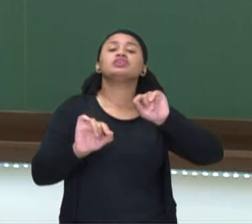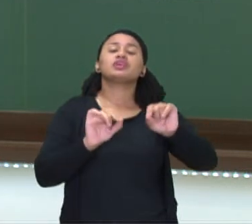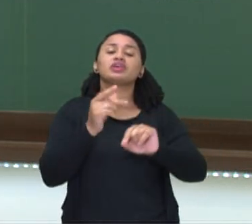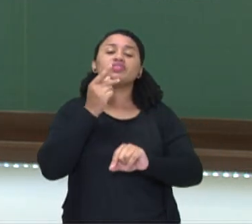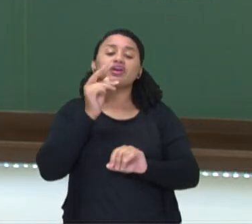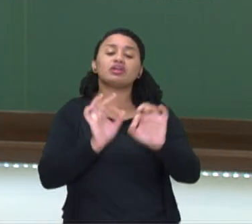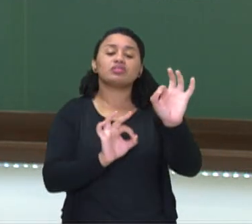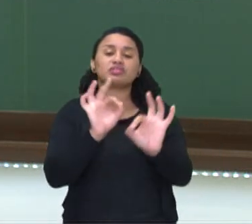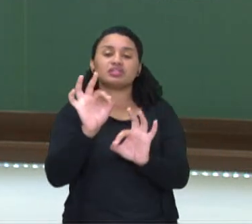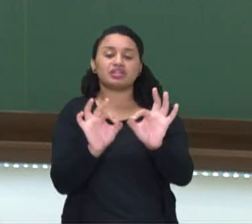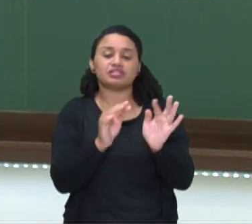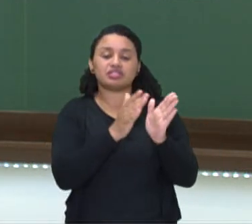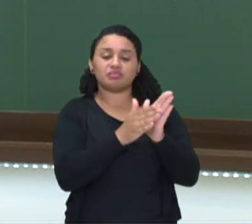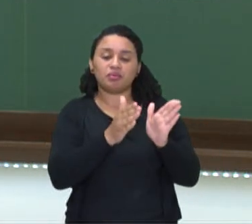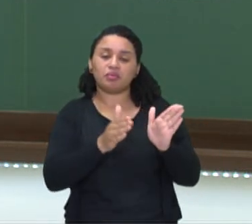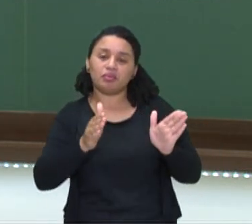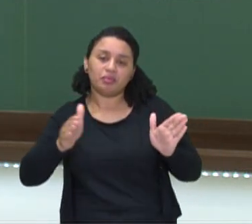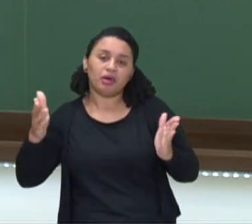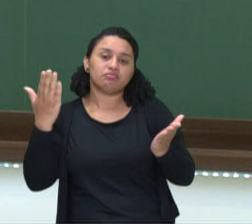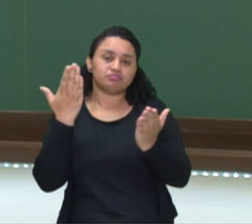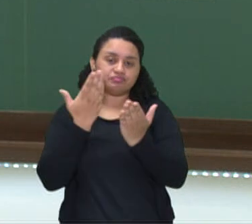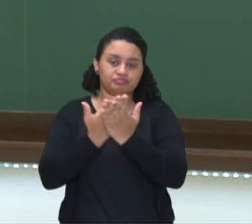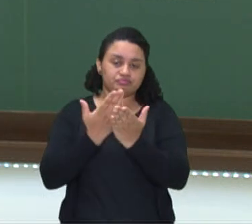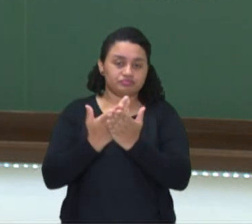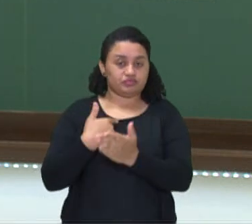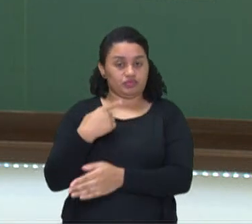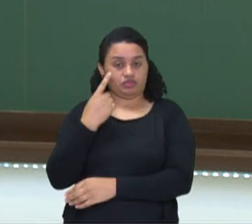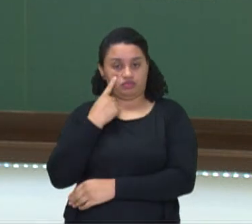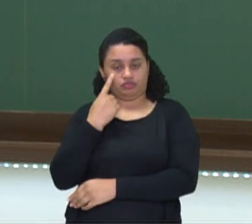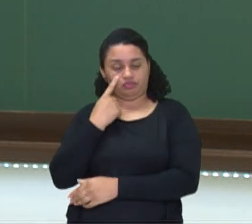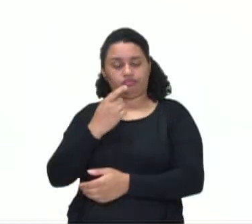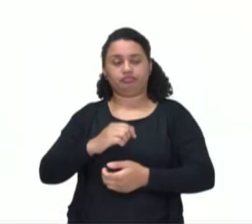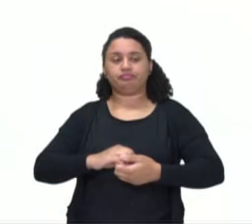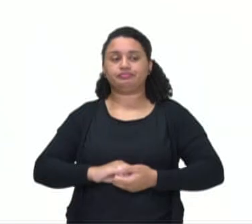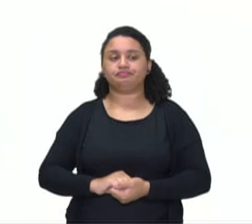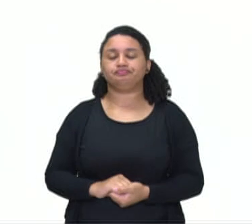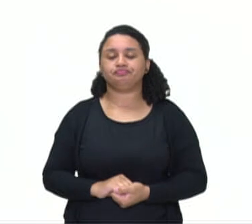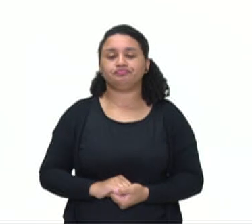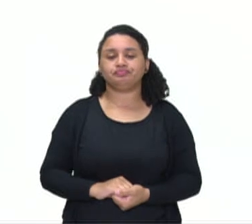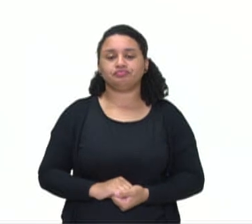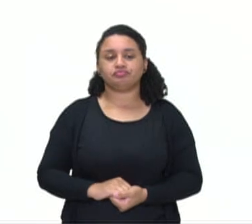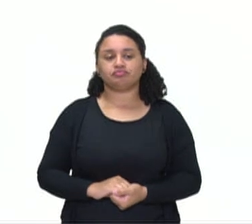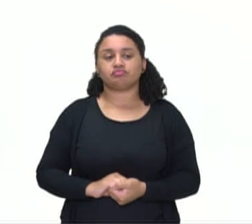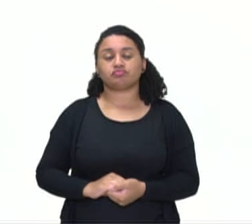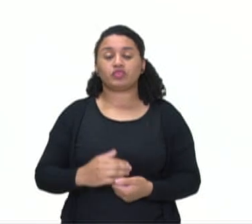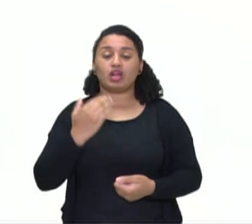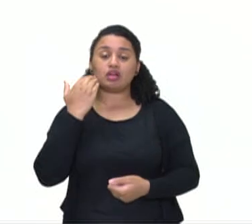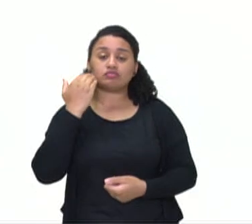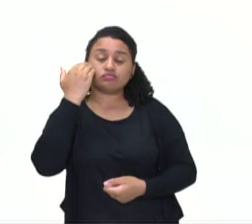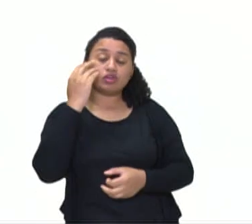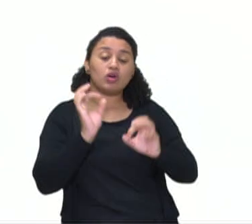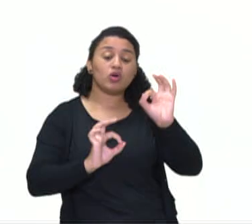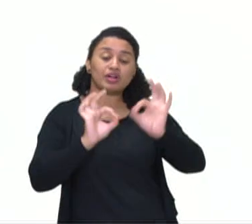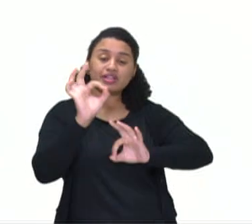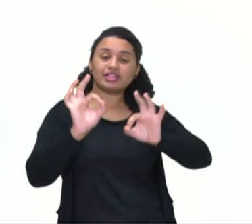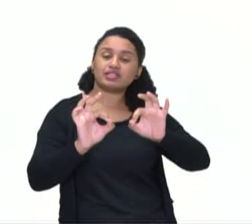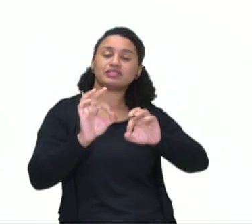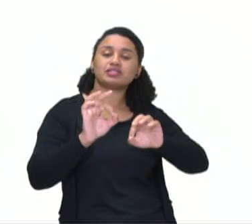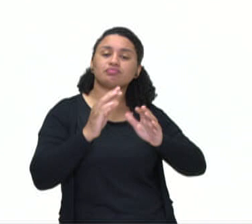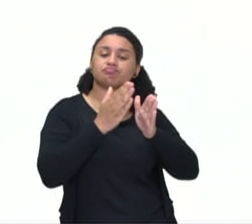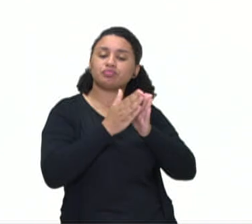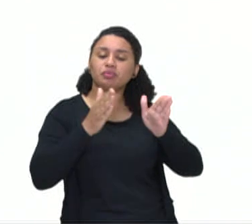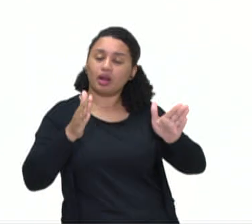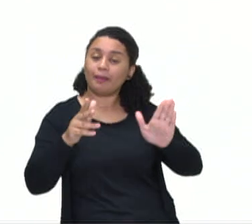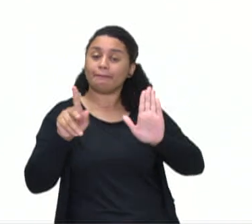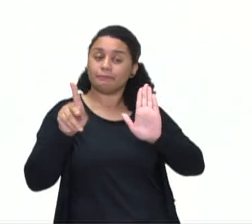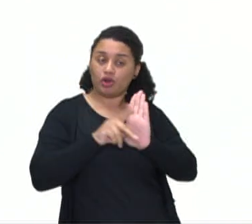organização de uma rotina de estudos. Vejamos. Adolescentes montam rotina própria de estudos na